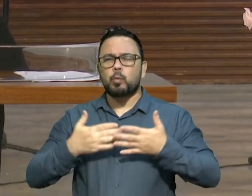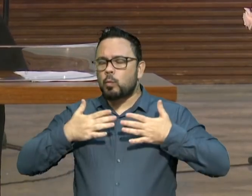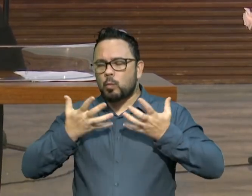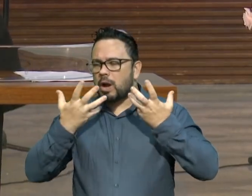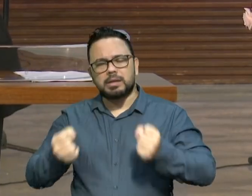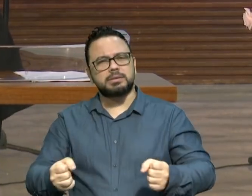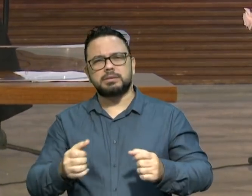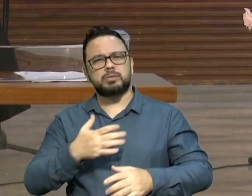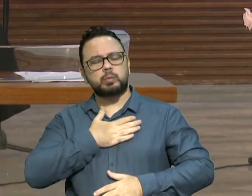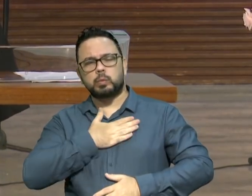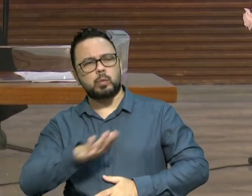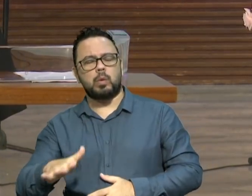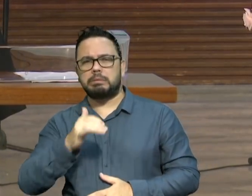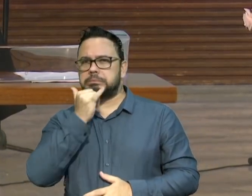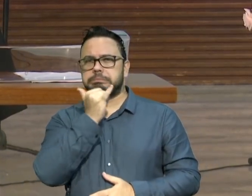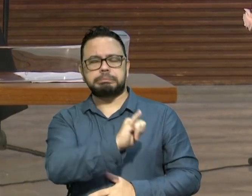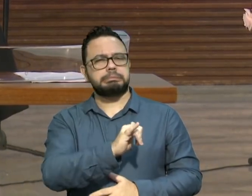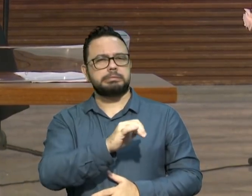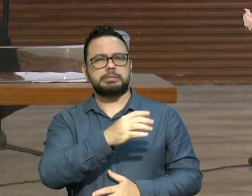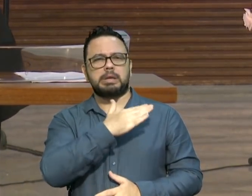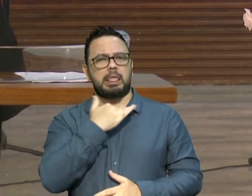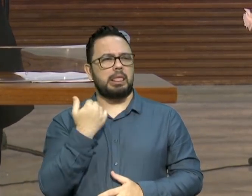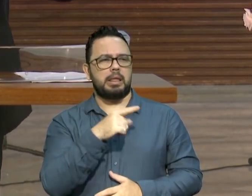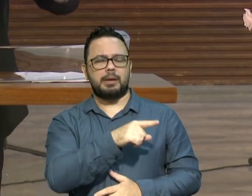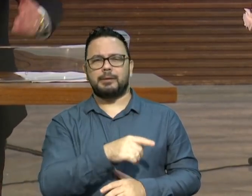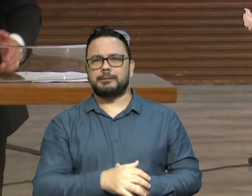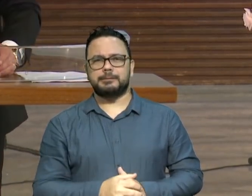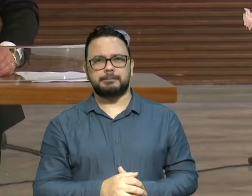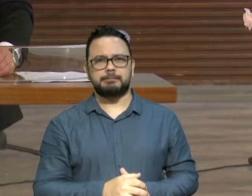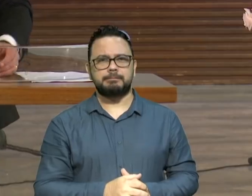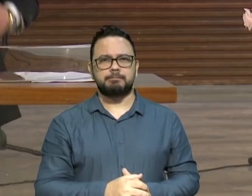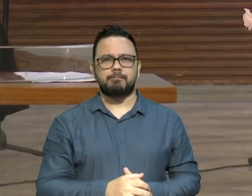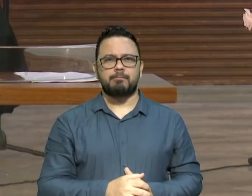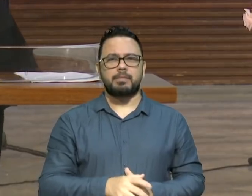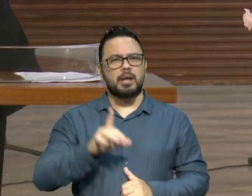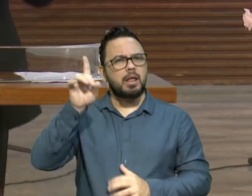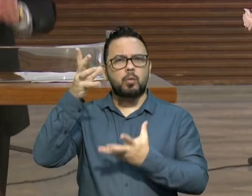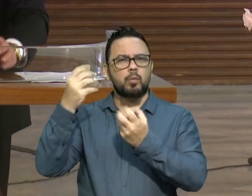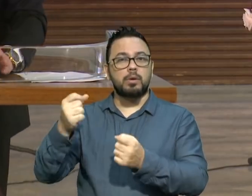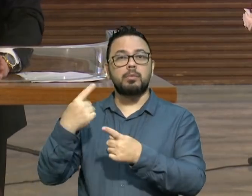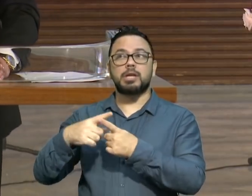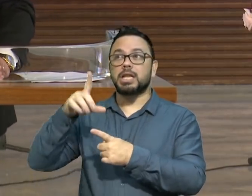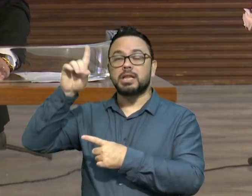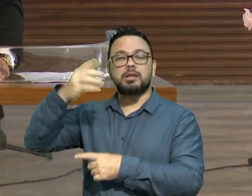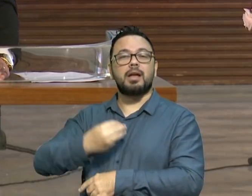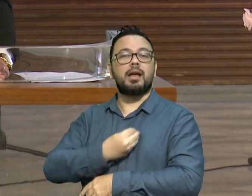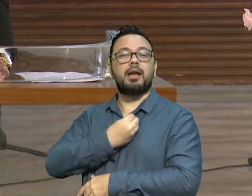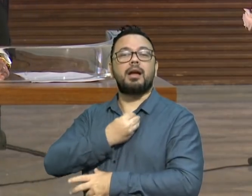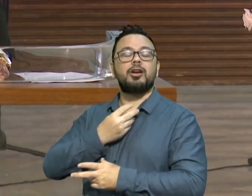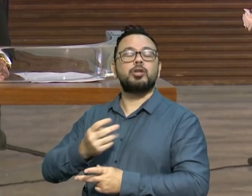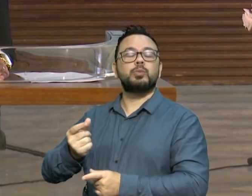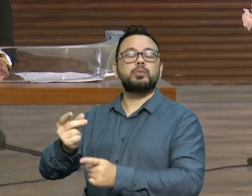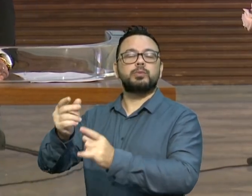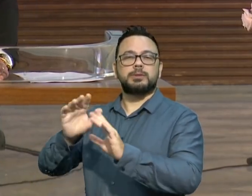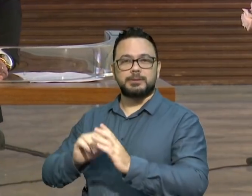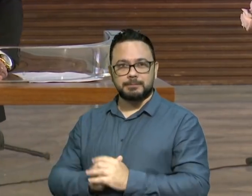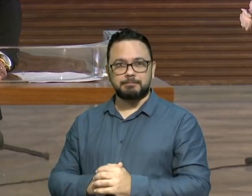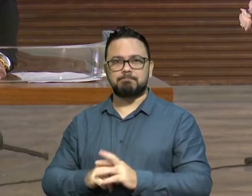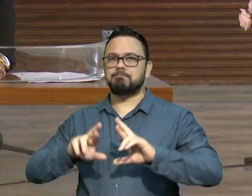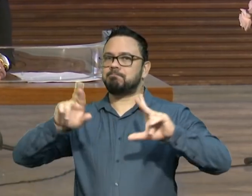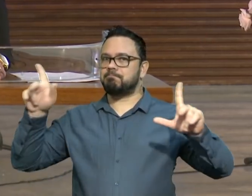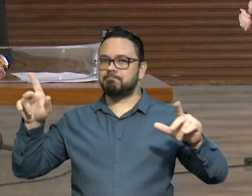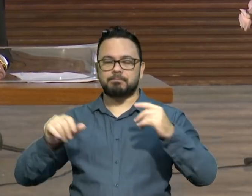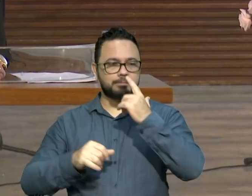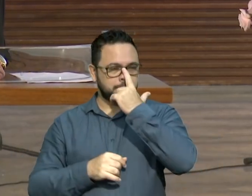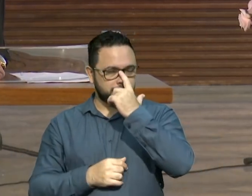aceita que Deus não perdoa E aí aceitável perante Deus porque Deus é vida e agora olha